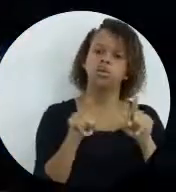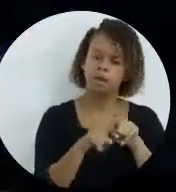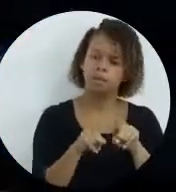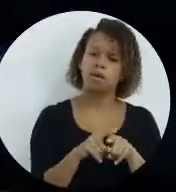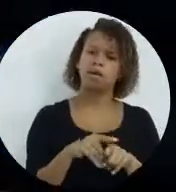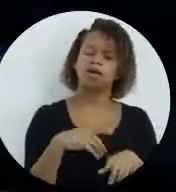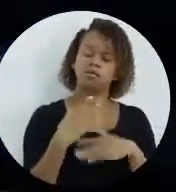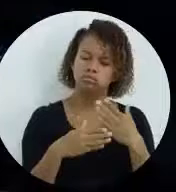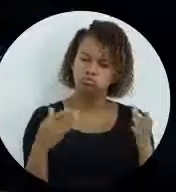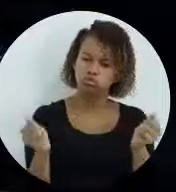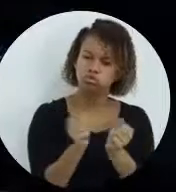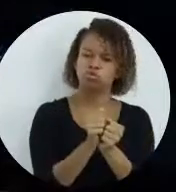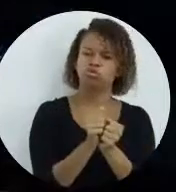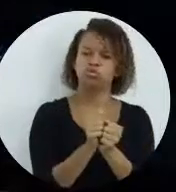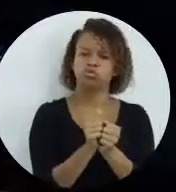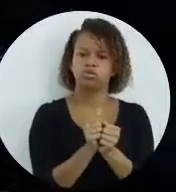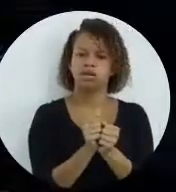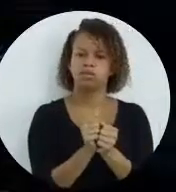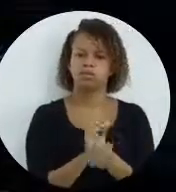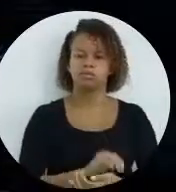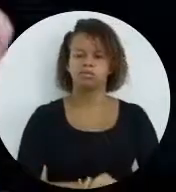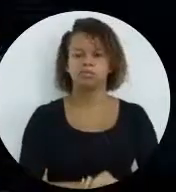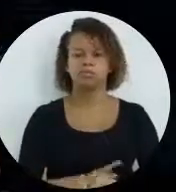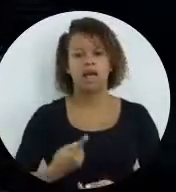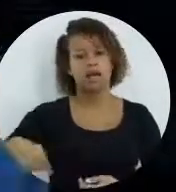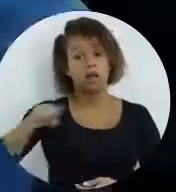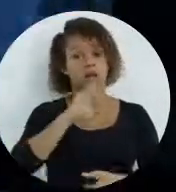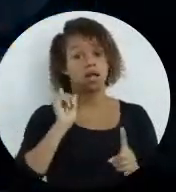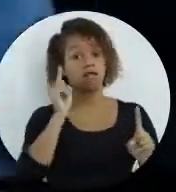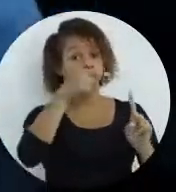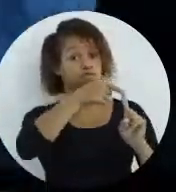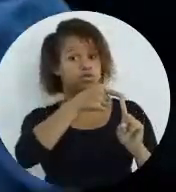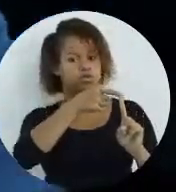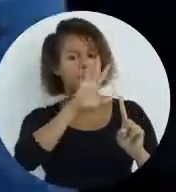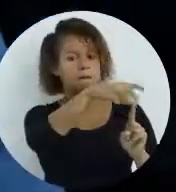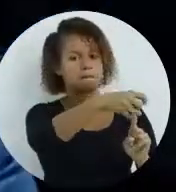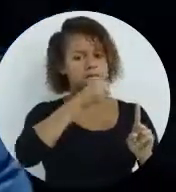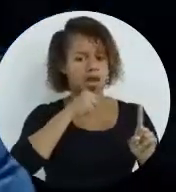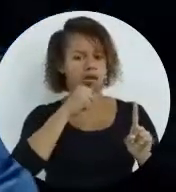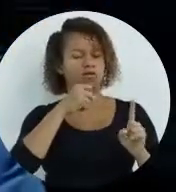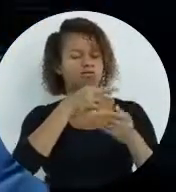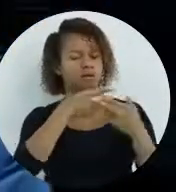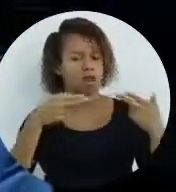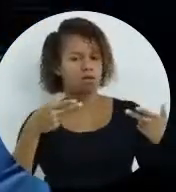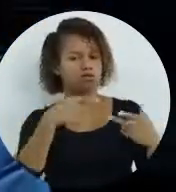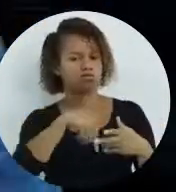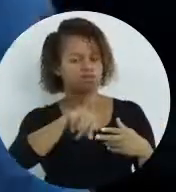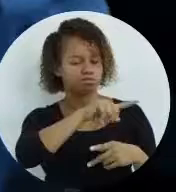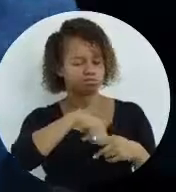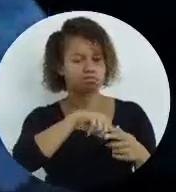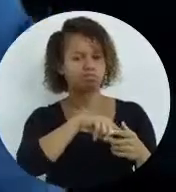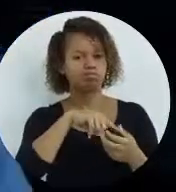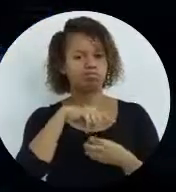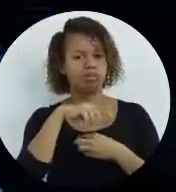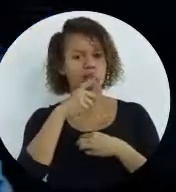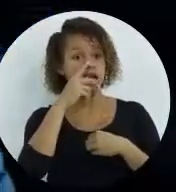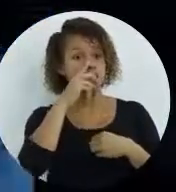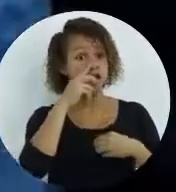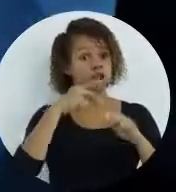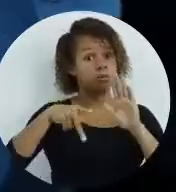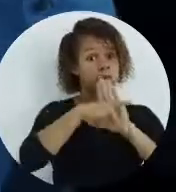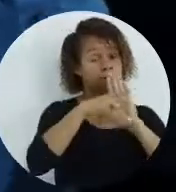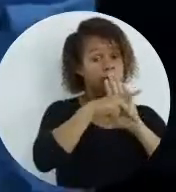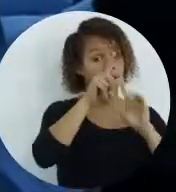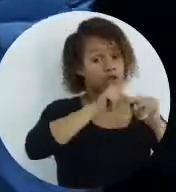ele concatena, ele junta os textos. Então, essa função pega os valores, essas propriedades